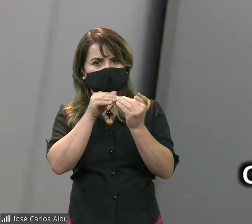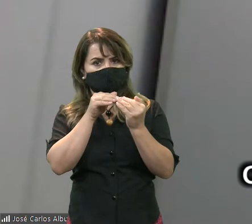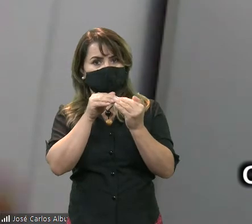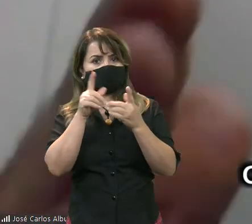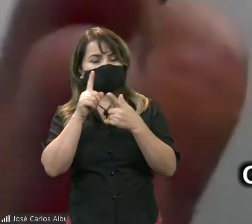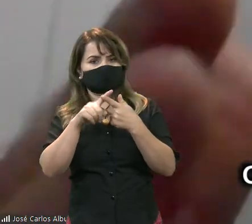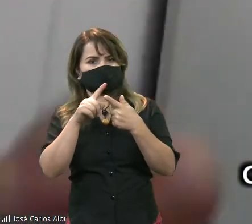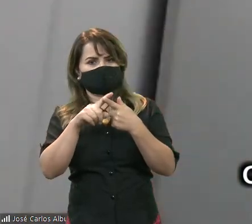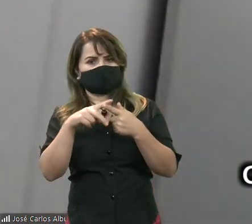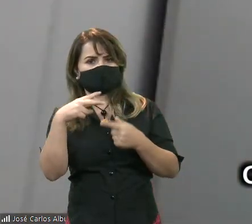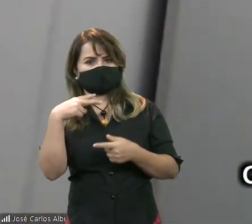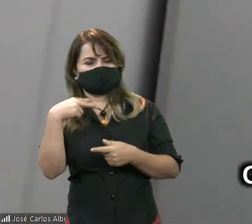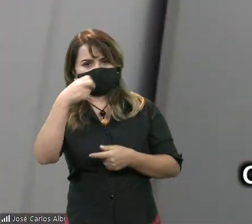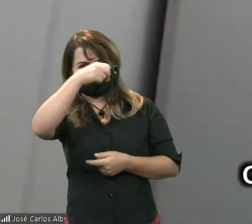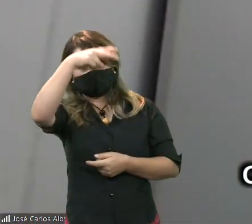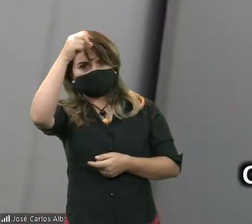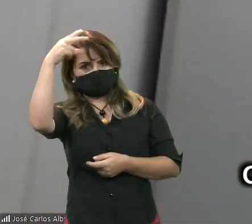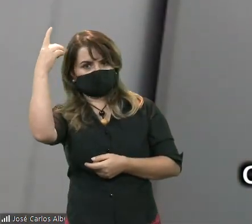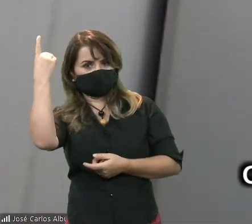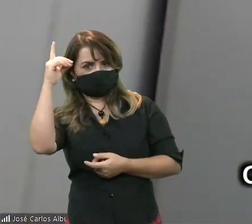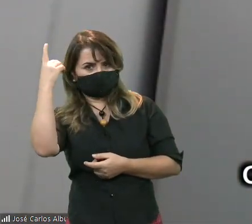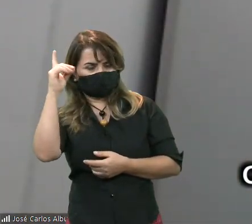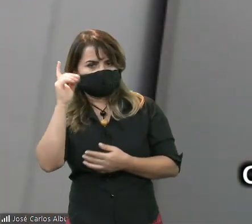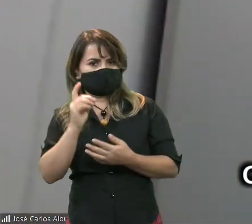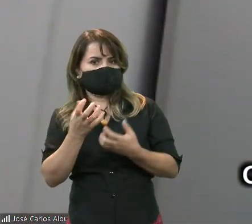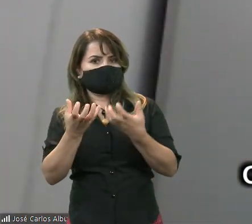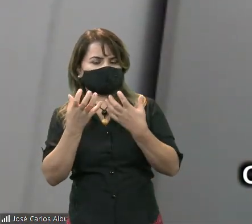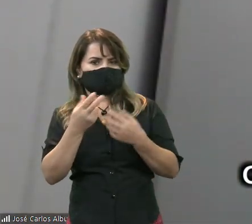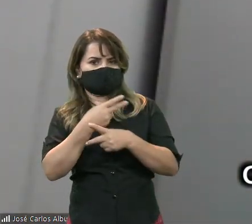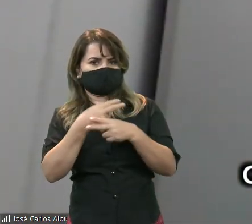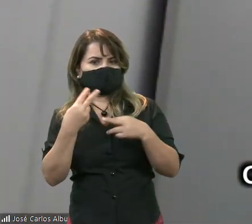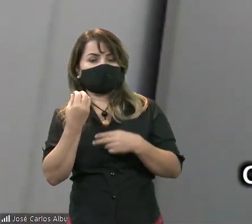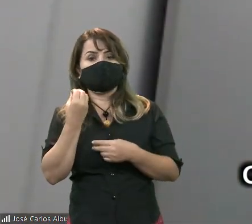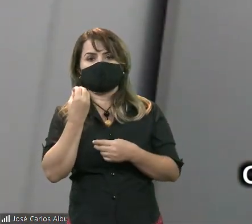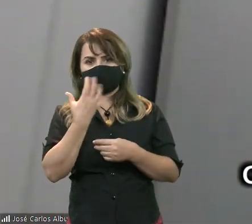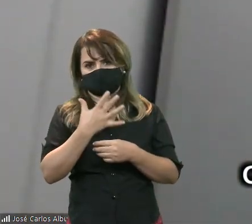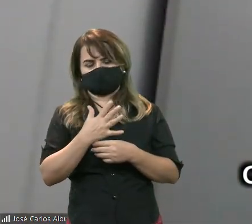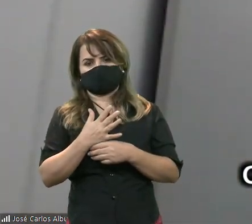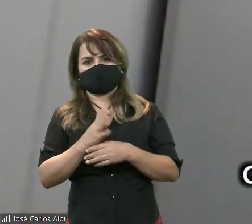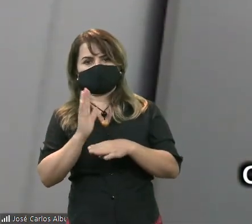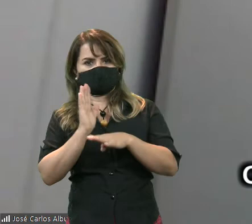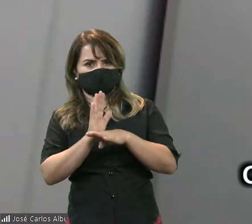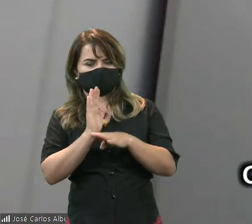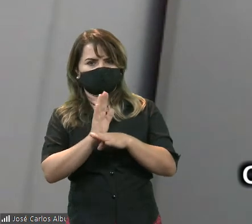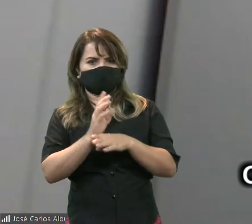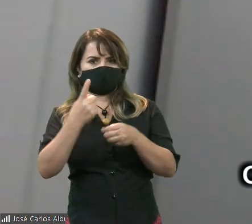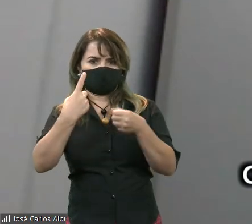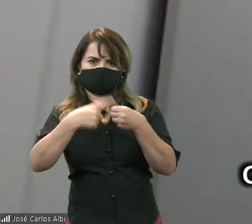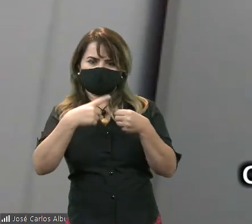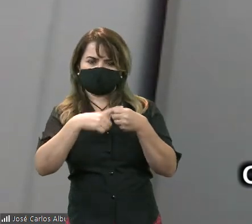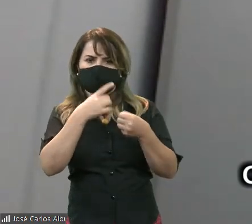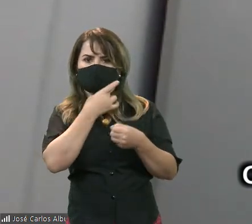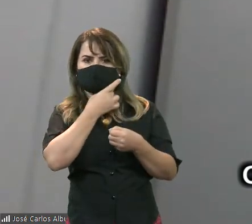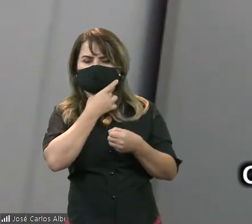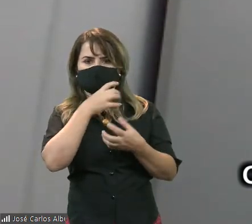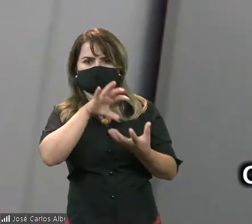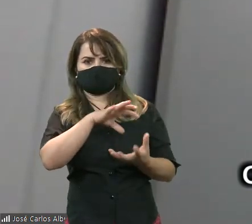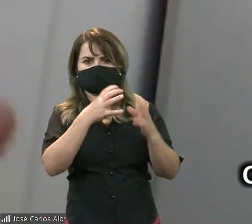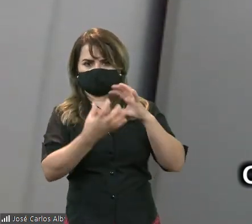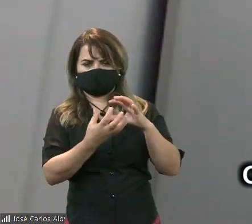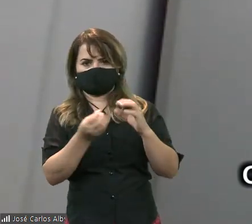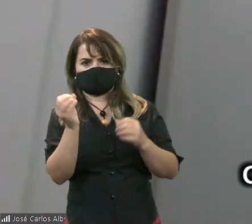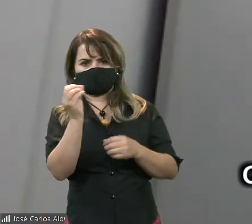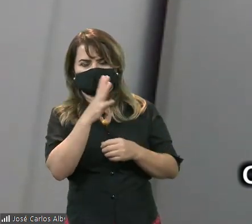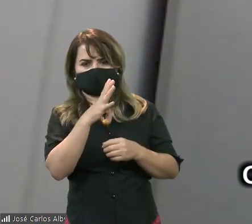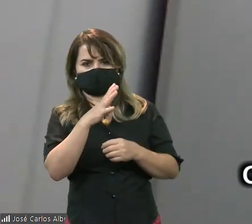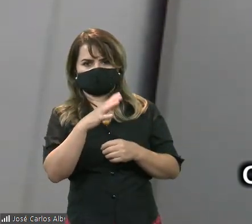Daniel está com as intenções muito boas para que nós possamos transformar e recuperar muitas vezes essa